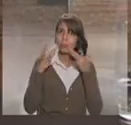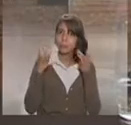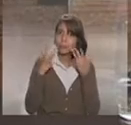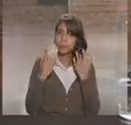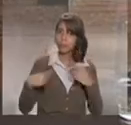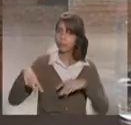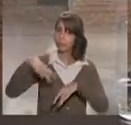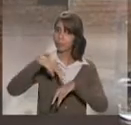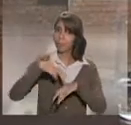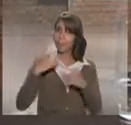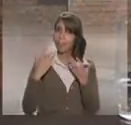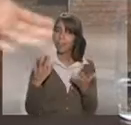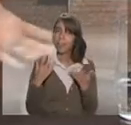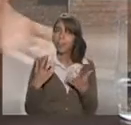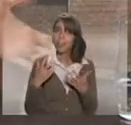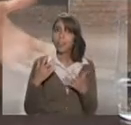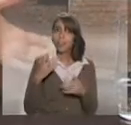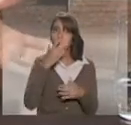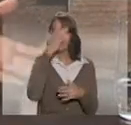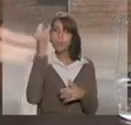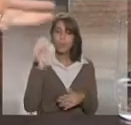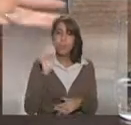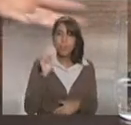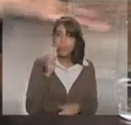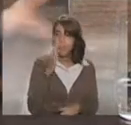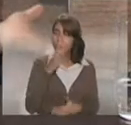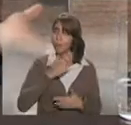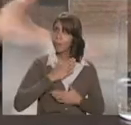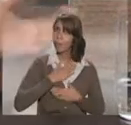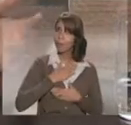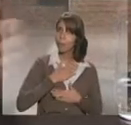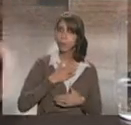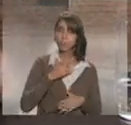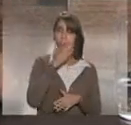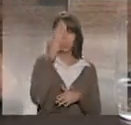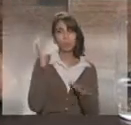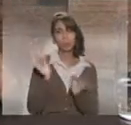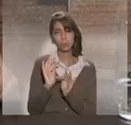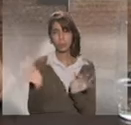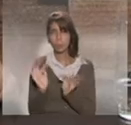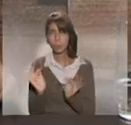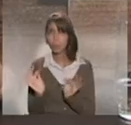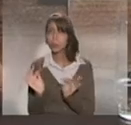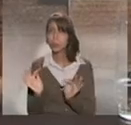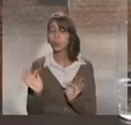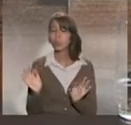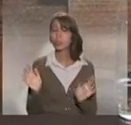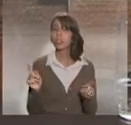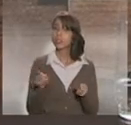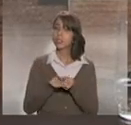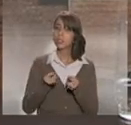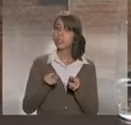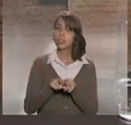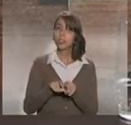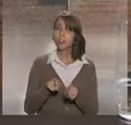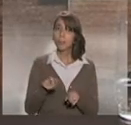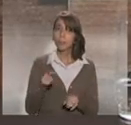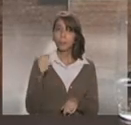está sempre querendo agradar o olhar popular é o público comum e ir longe disso seu uma